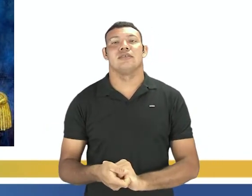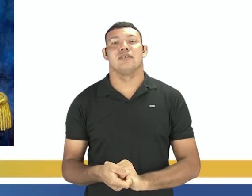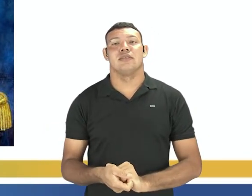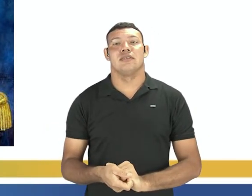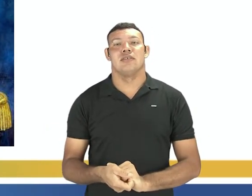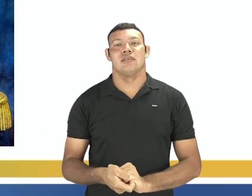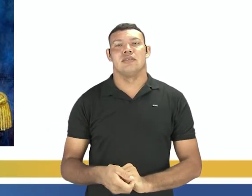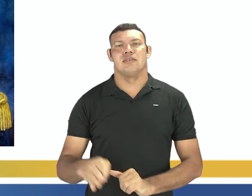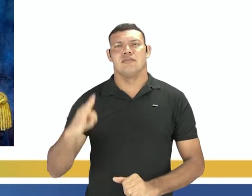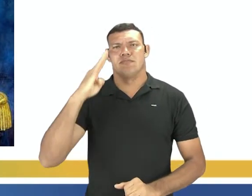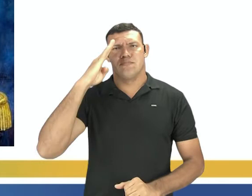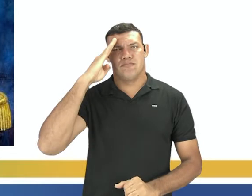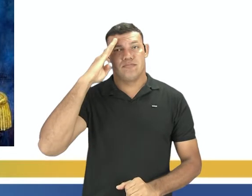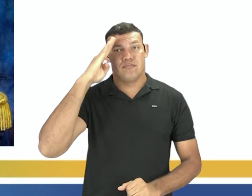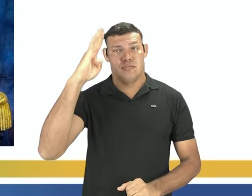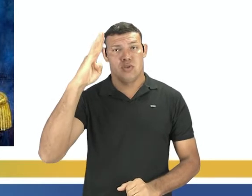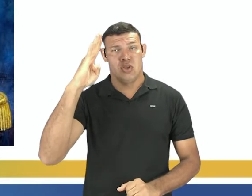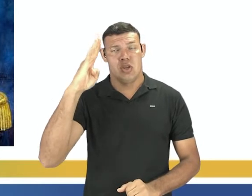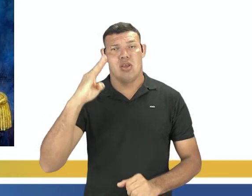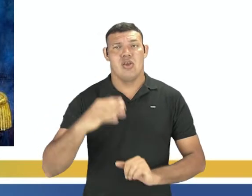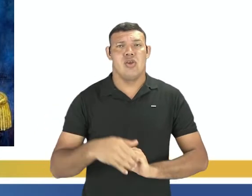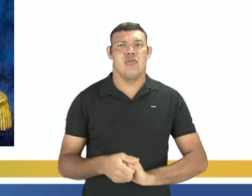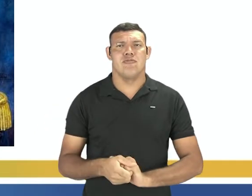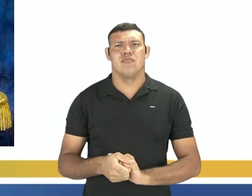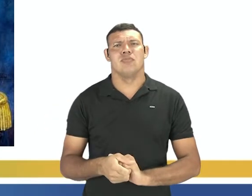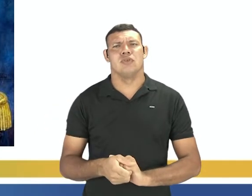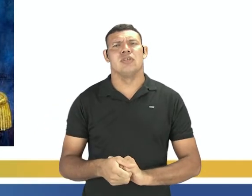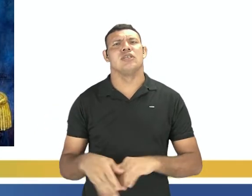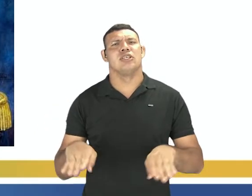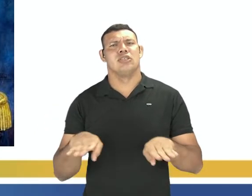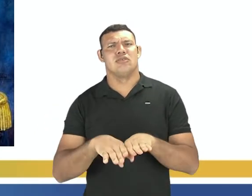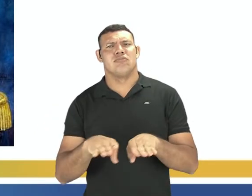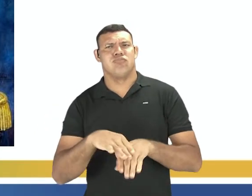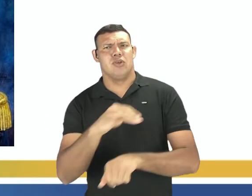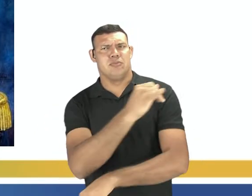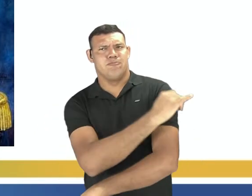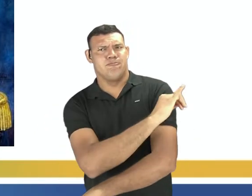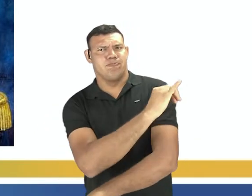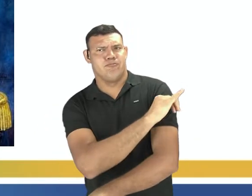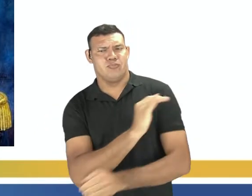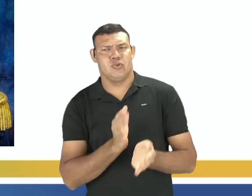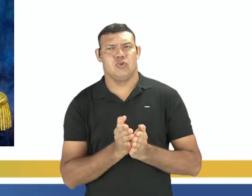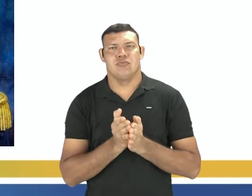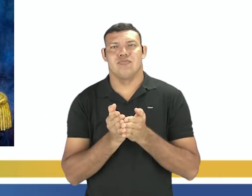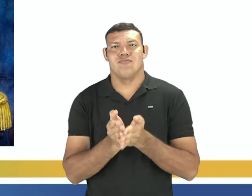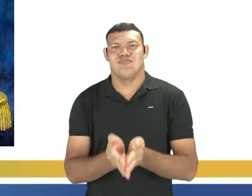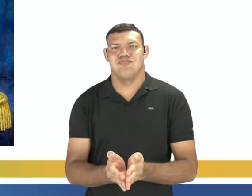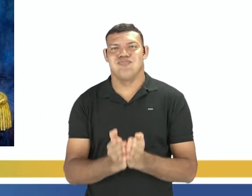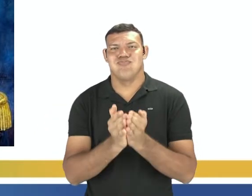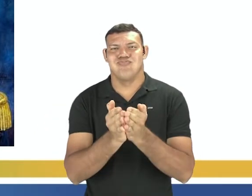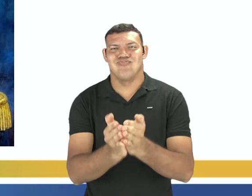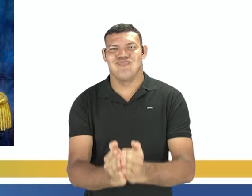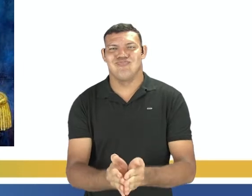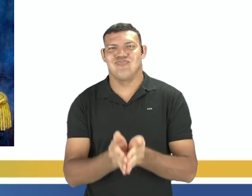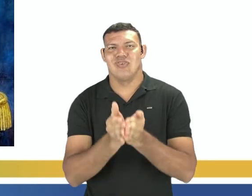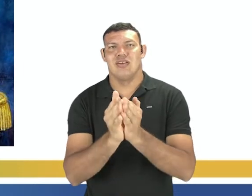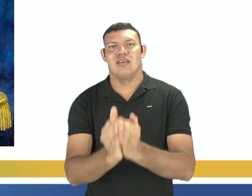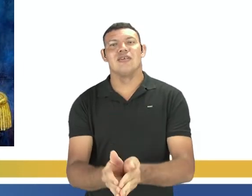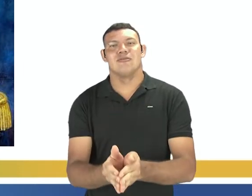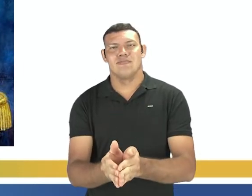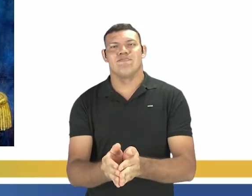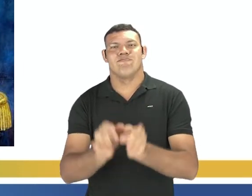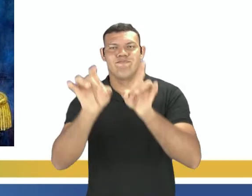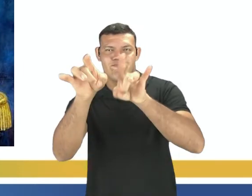que vem aí com canhões apontando aí para o Rio de Janeiro, e por conta disso o Marechal Deodoro da Fonseca, ele